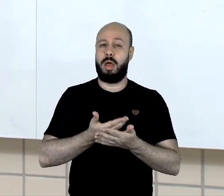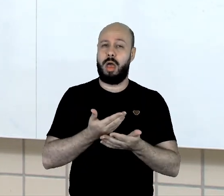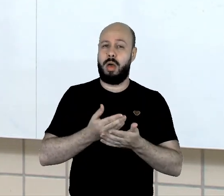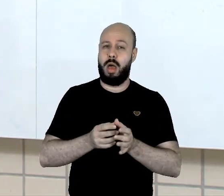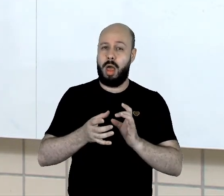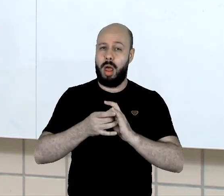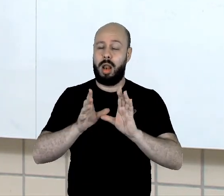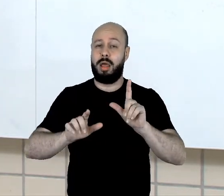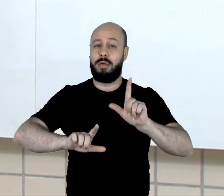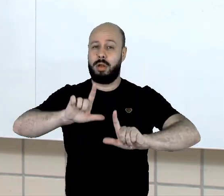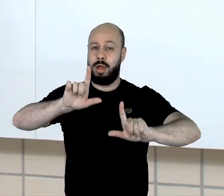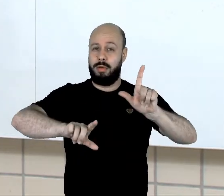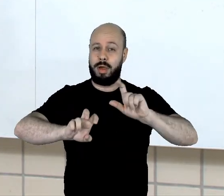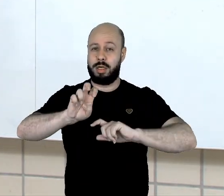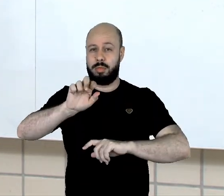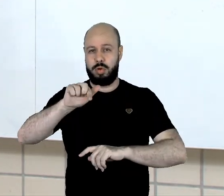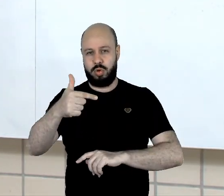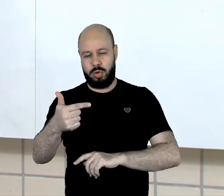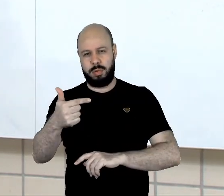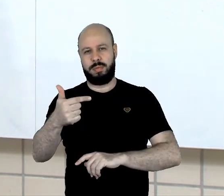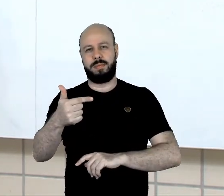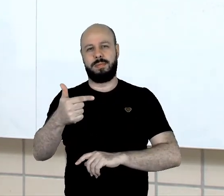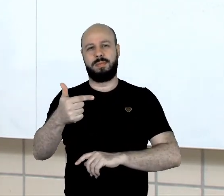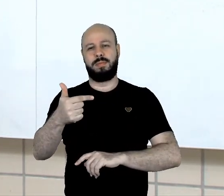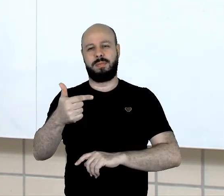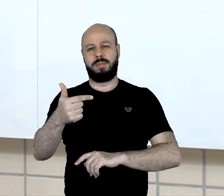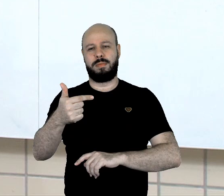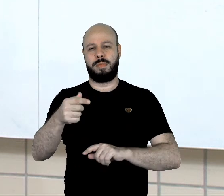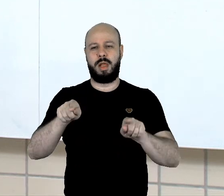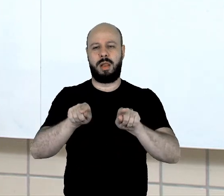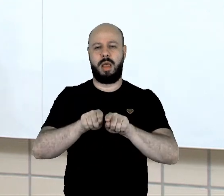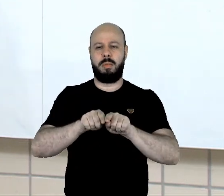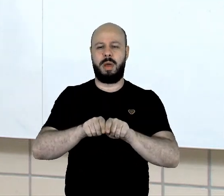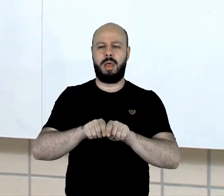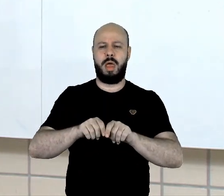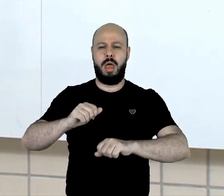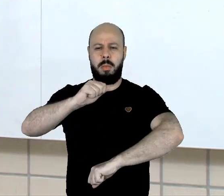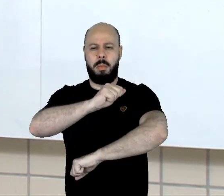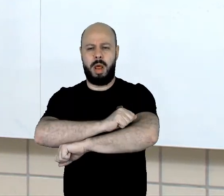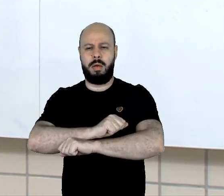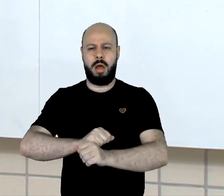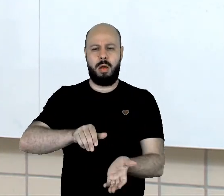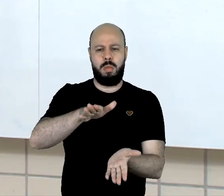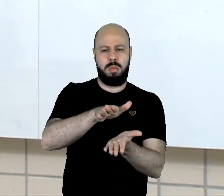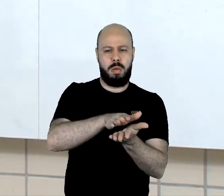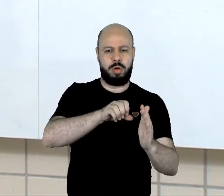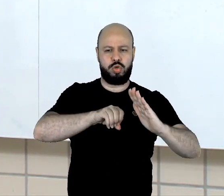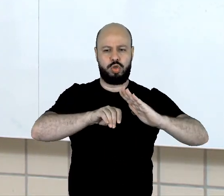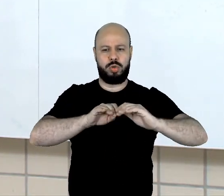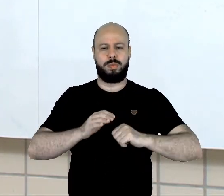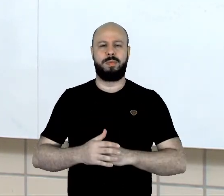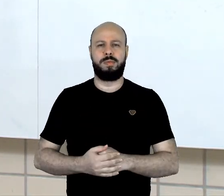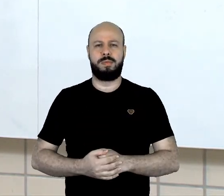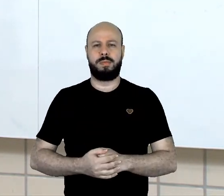TV aberta, no canal 5.2 e na nossa plataforma Palmas Home